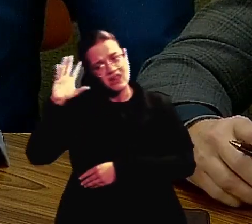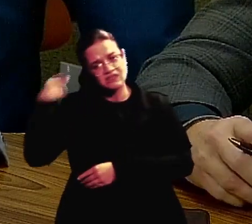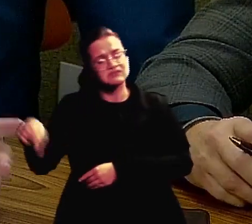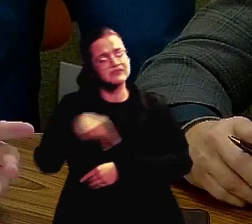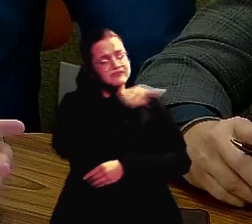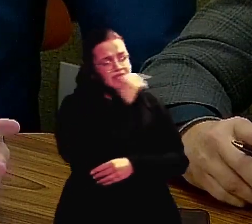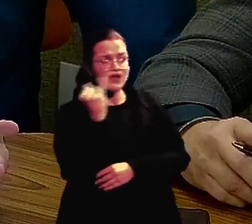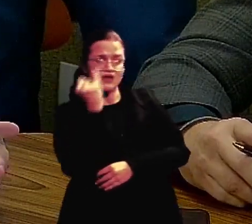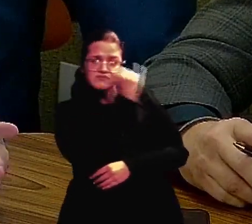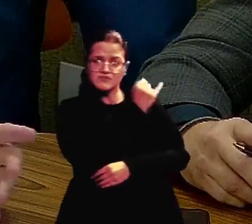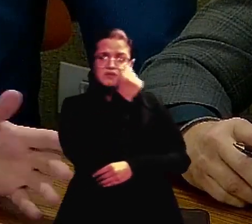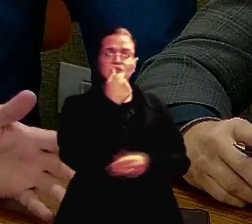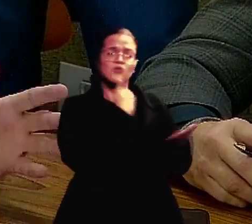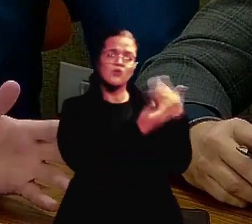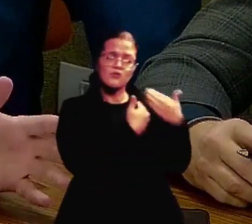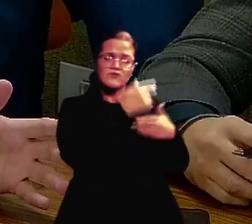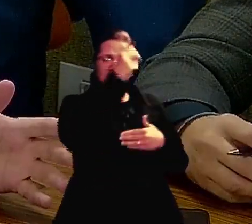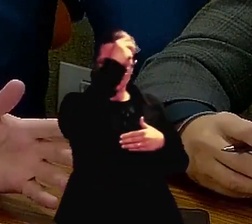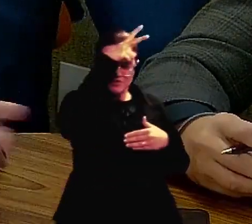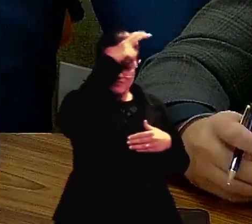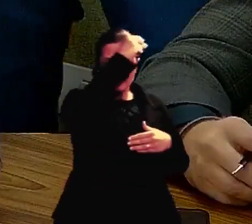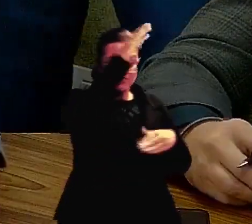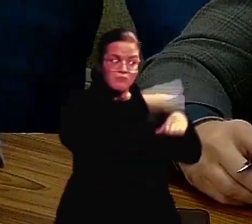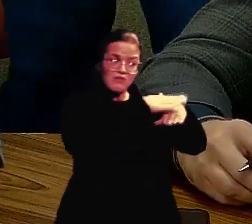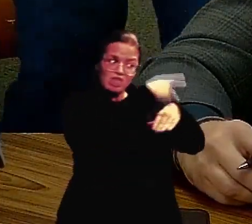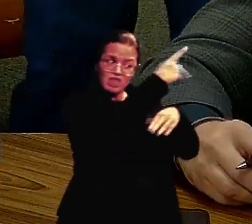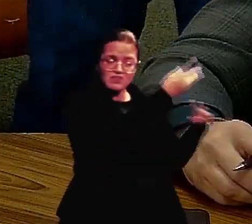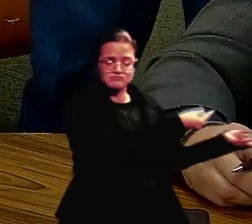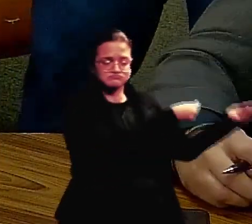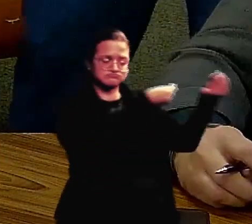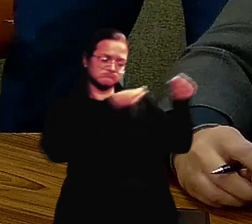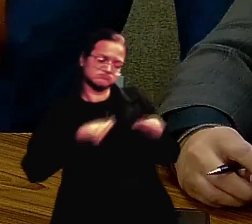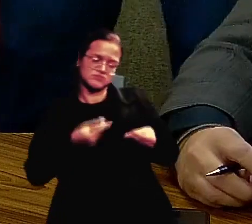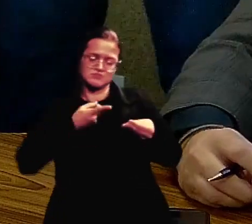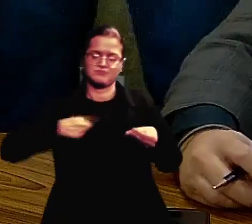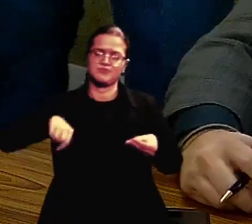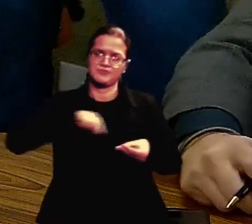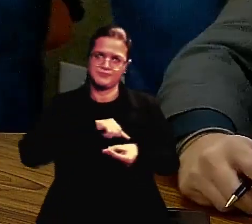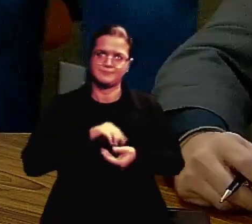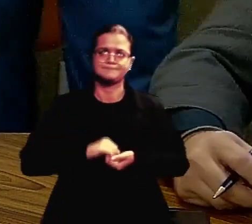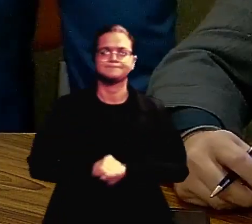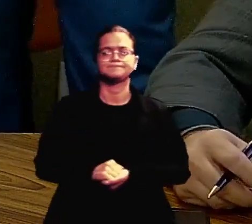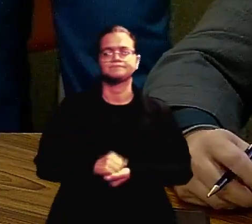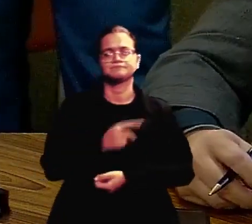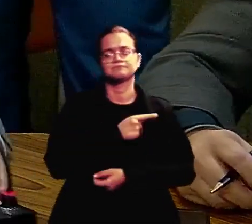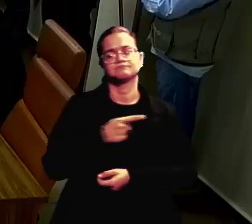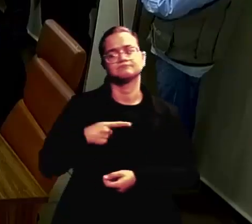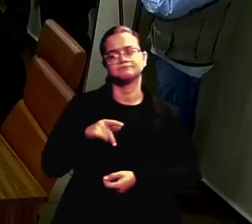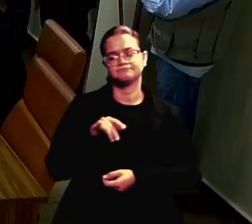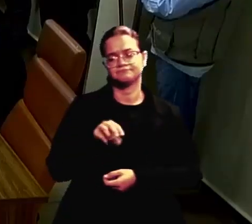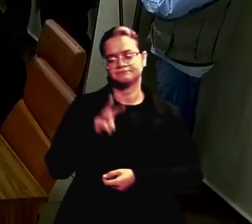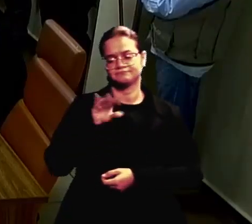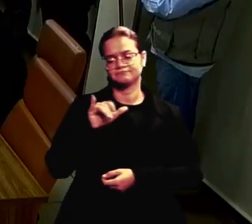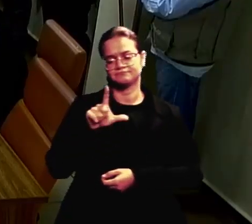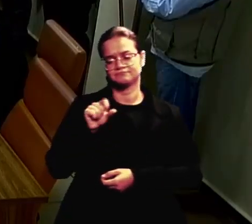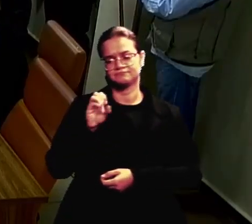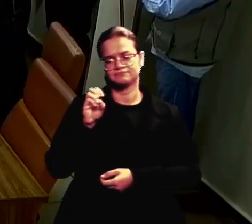fazer um projeto indicativo para o prefeito manda do Executivo para o Legislativo. Vereador Pastor Wilson, com a